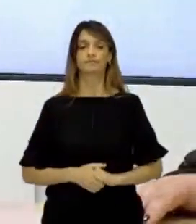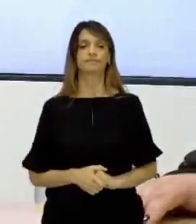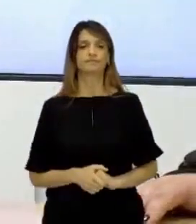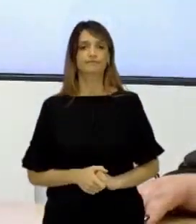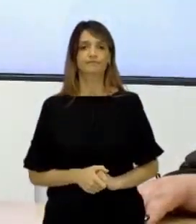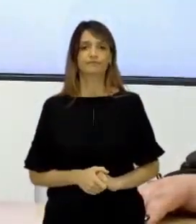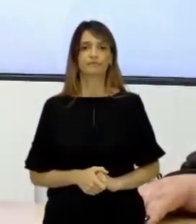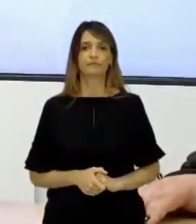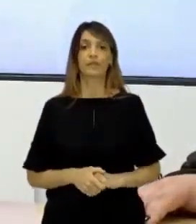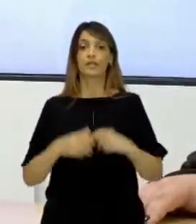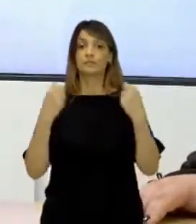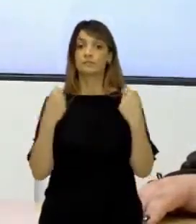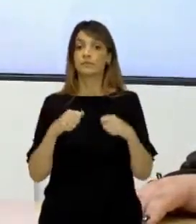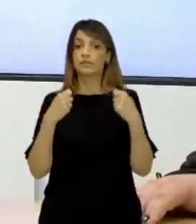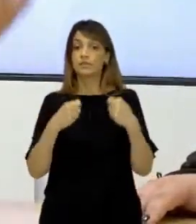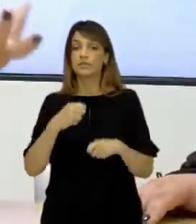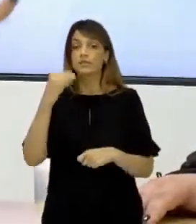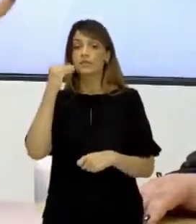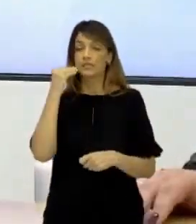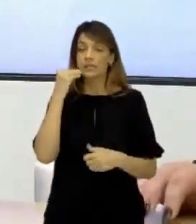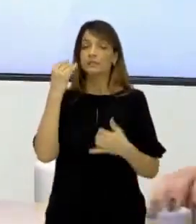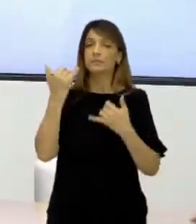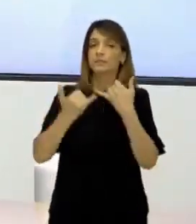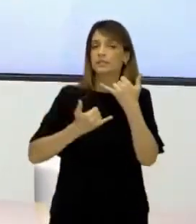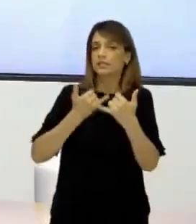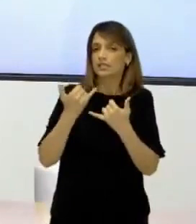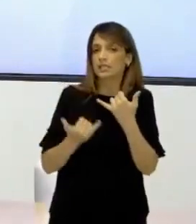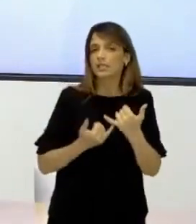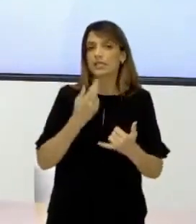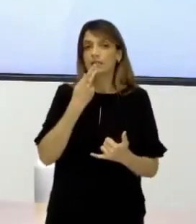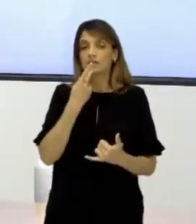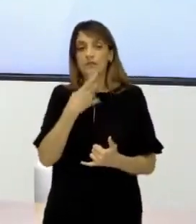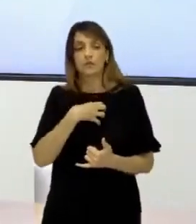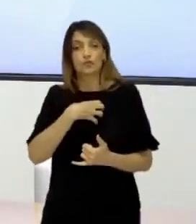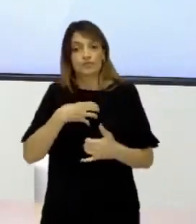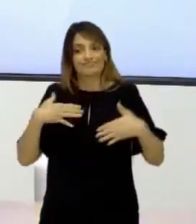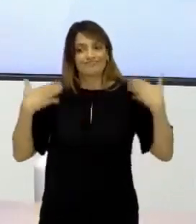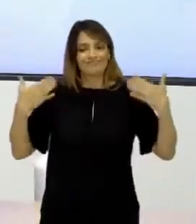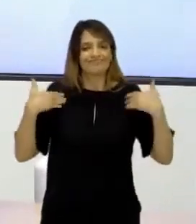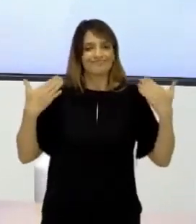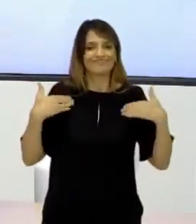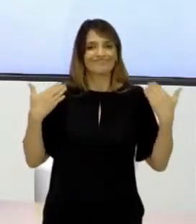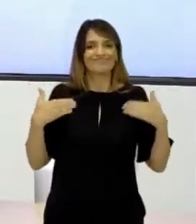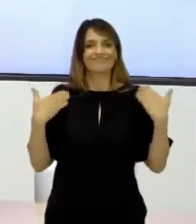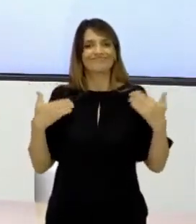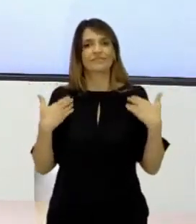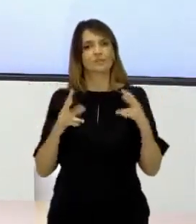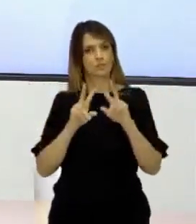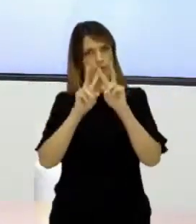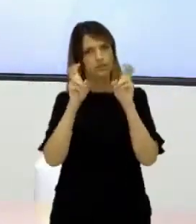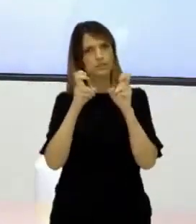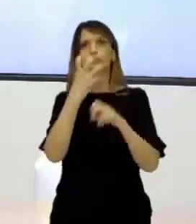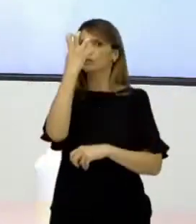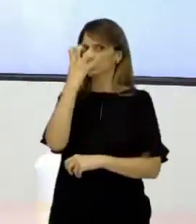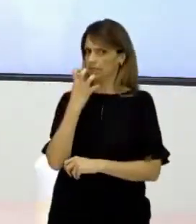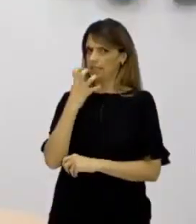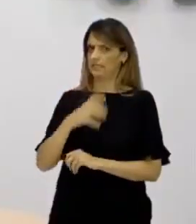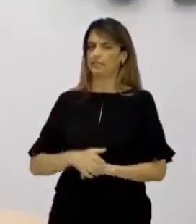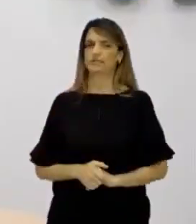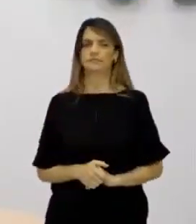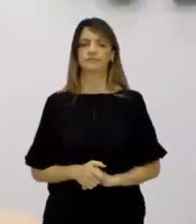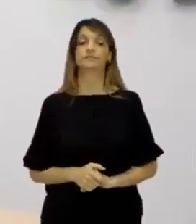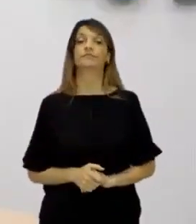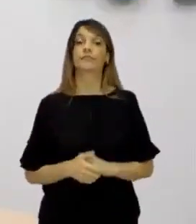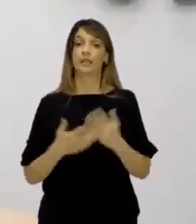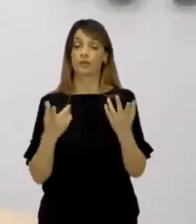tem que pensar, apesar de a gente brincar, falar de maneira alegre, é um assunto sério, seríssimo. Não, e